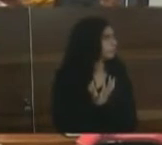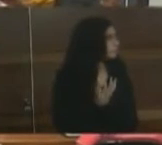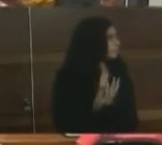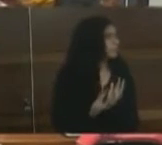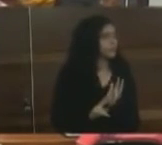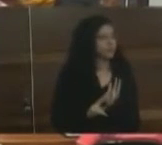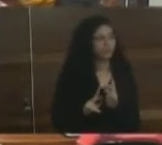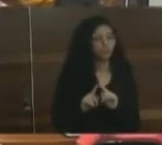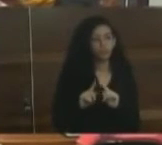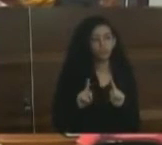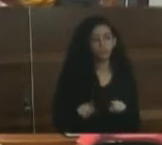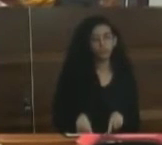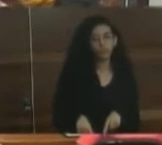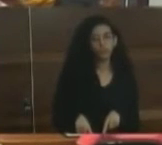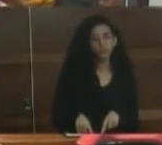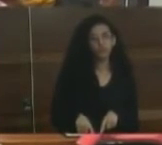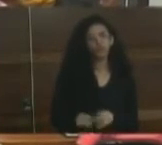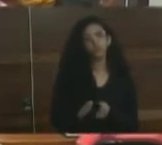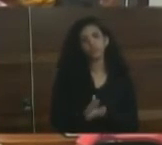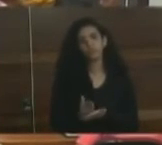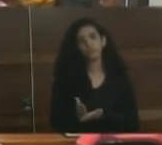e aí